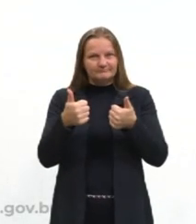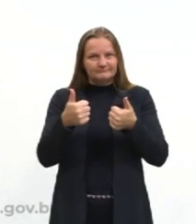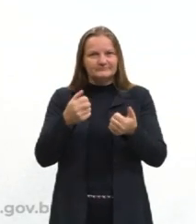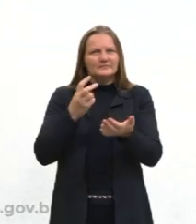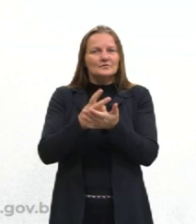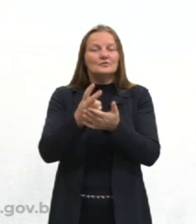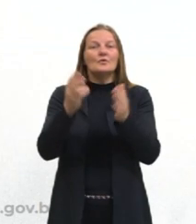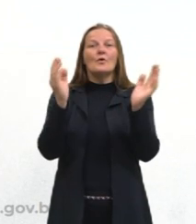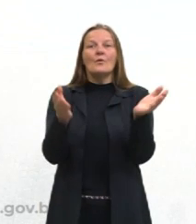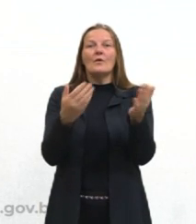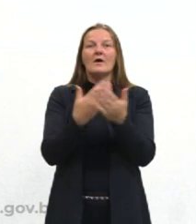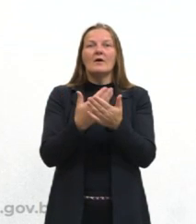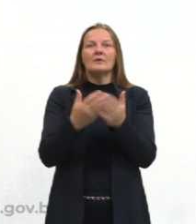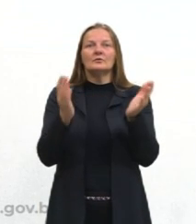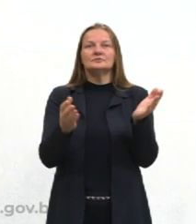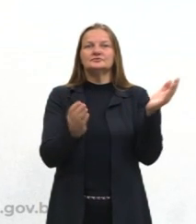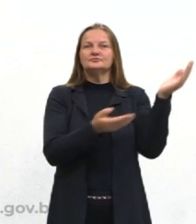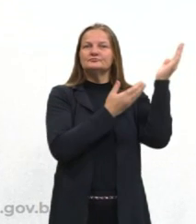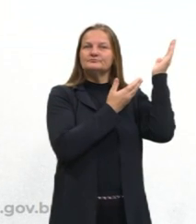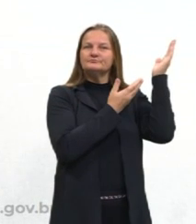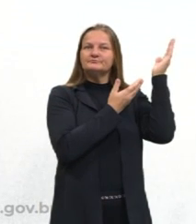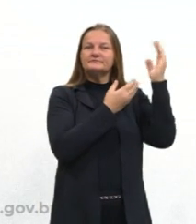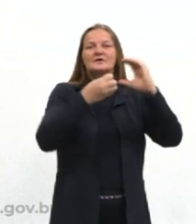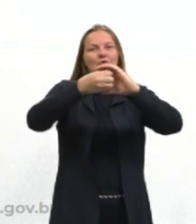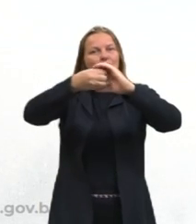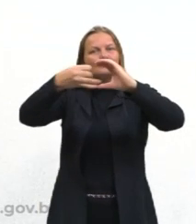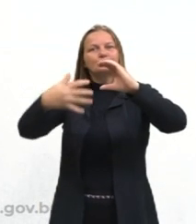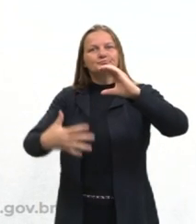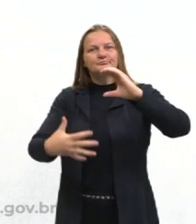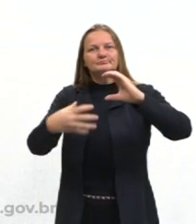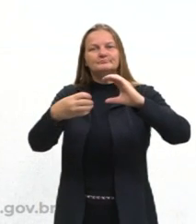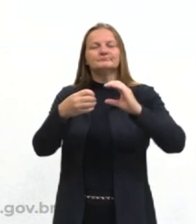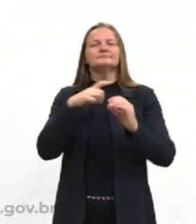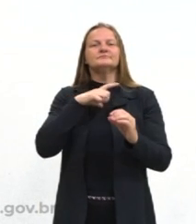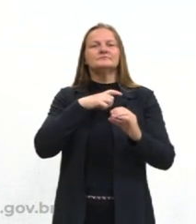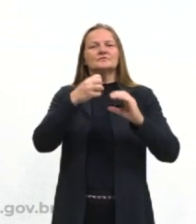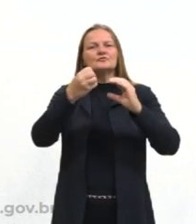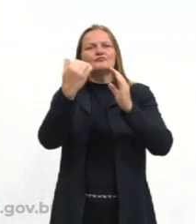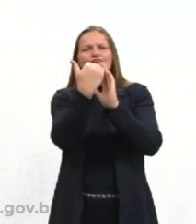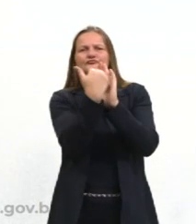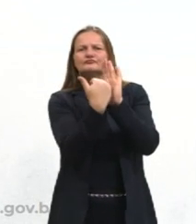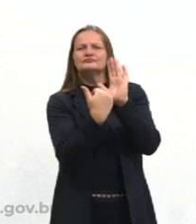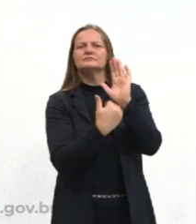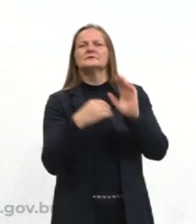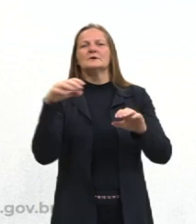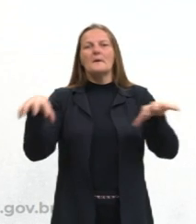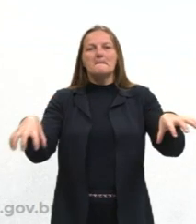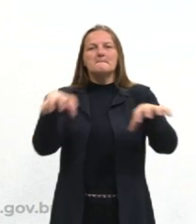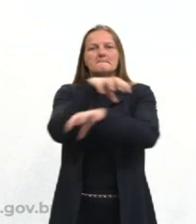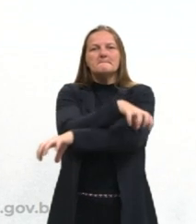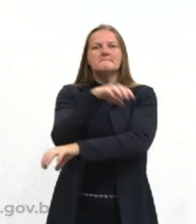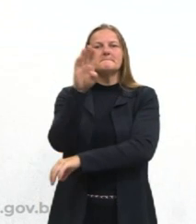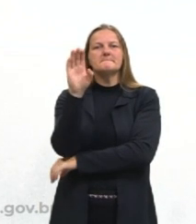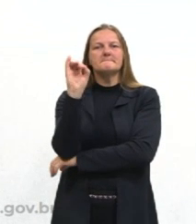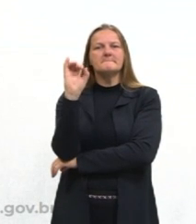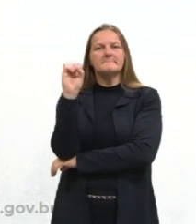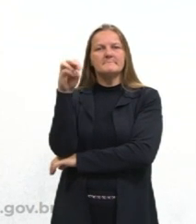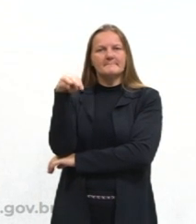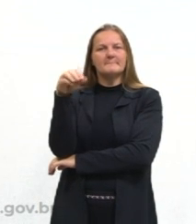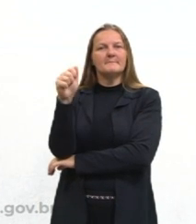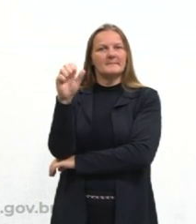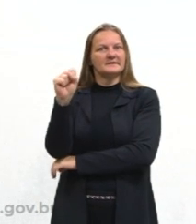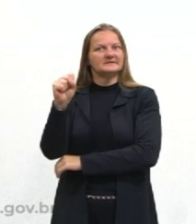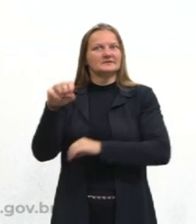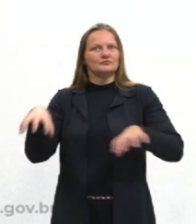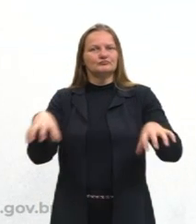o que que a gente vai ver hoje ó classificação climática né pessoalmente quente e biomas tá a gurizada Então essa é a aula de